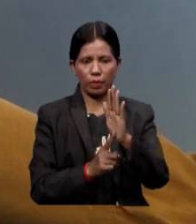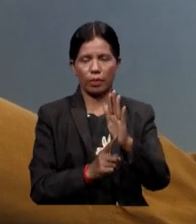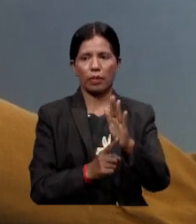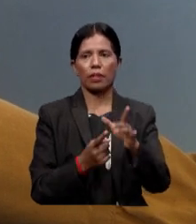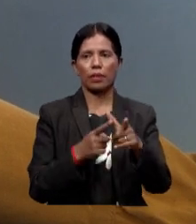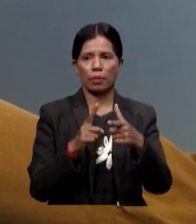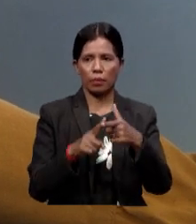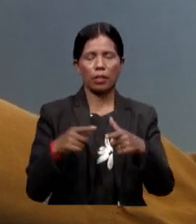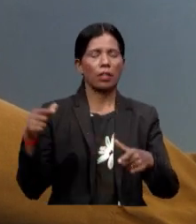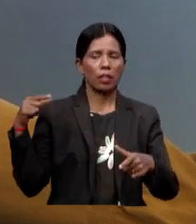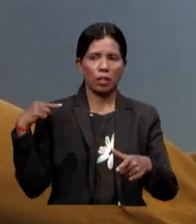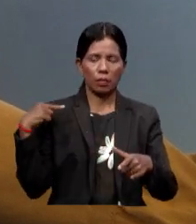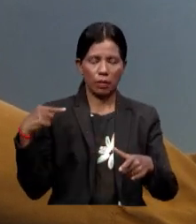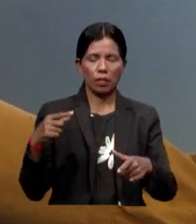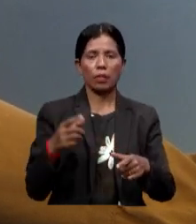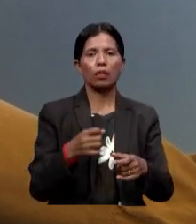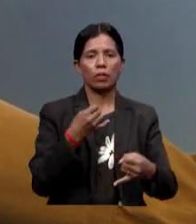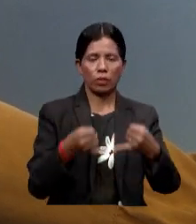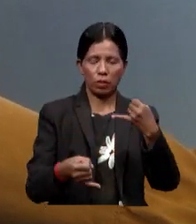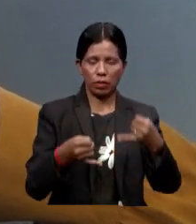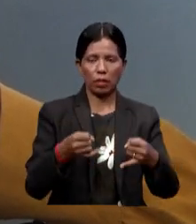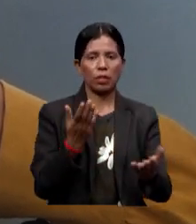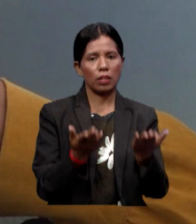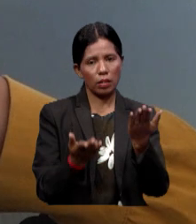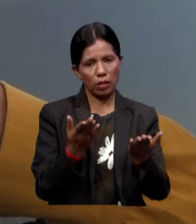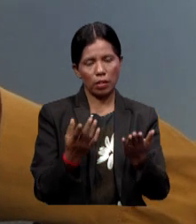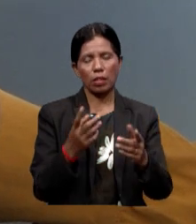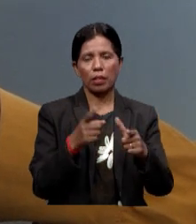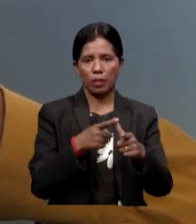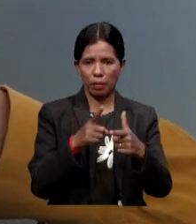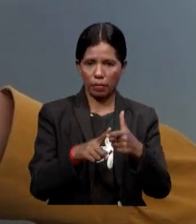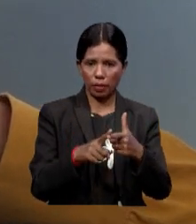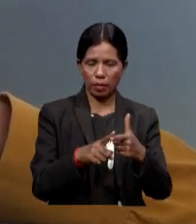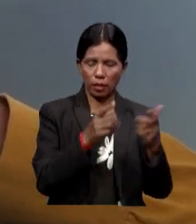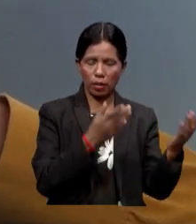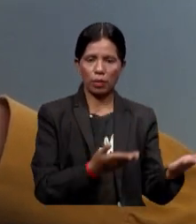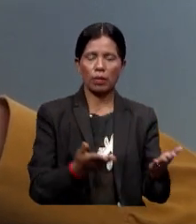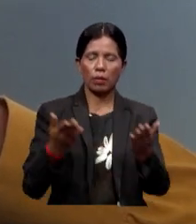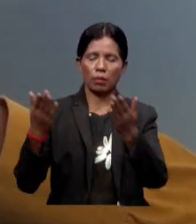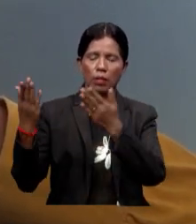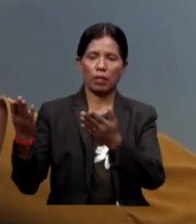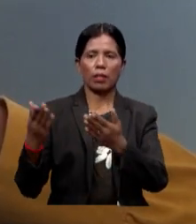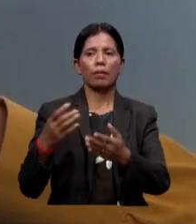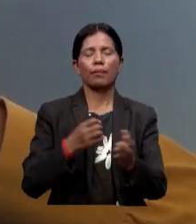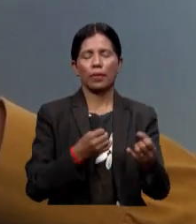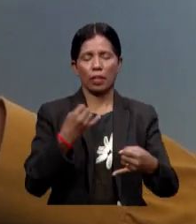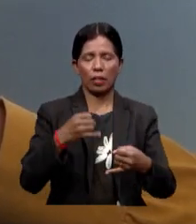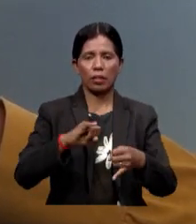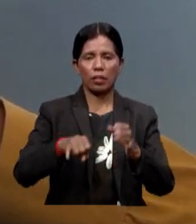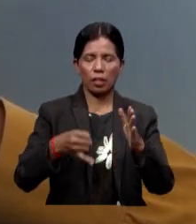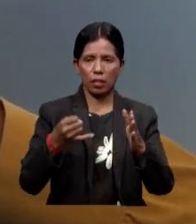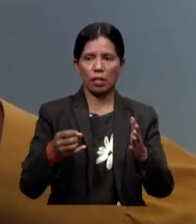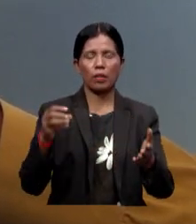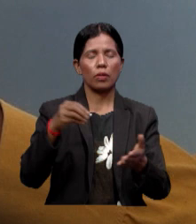o gabinete jurídico, teto, mas foi a saiba inspetor geral, o de atum,